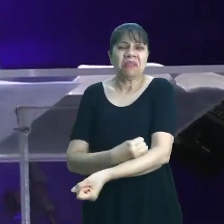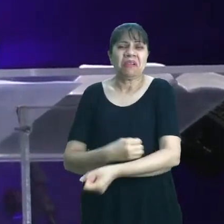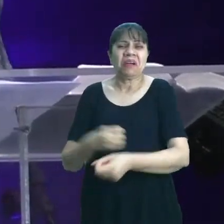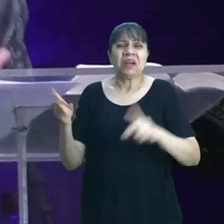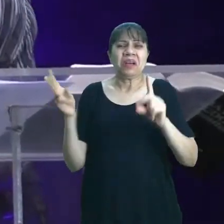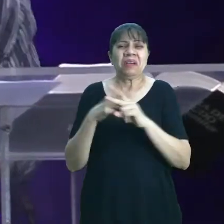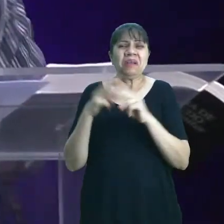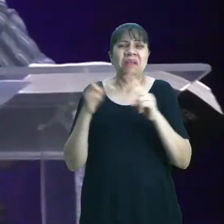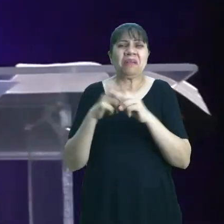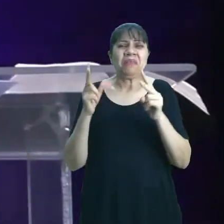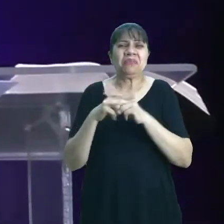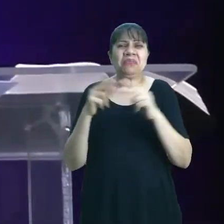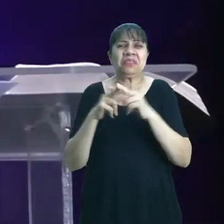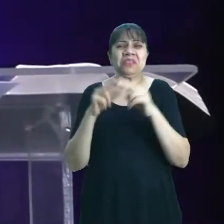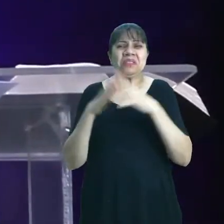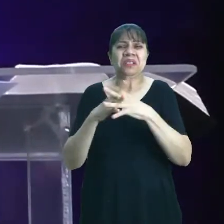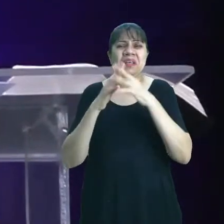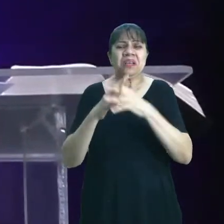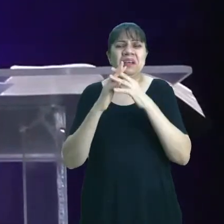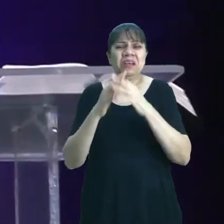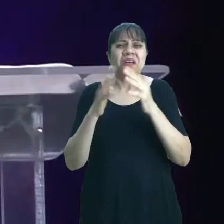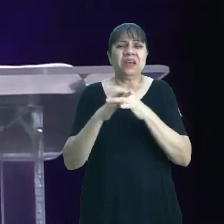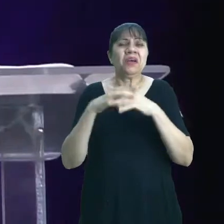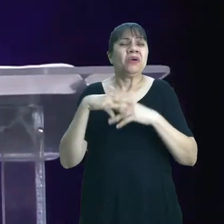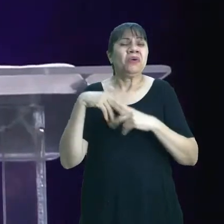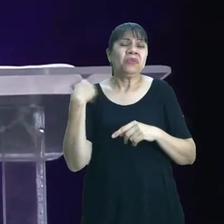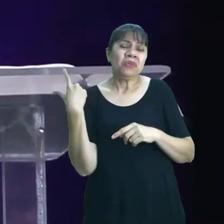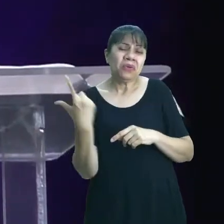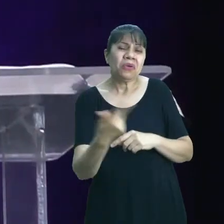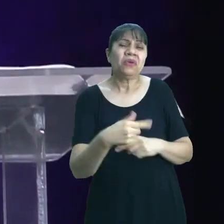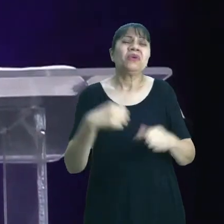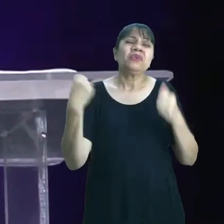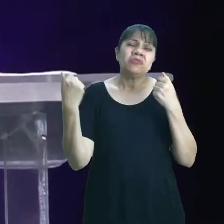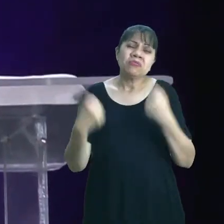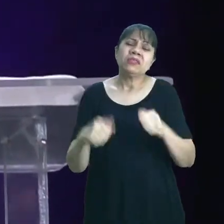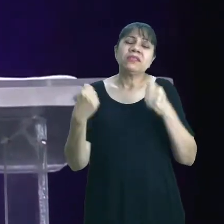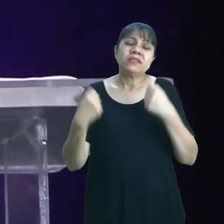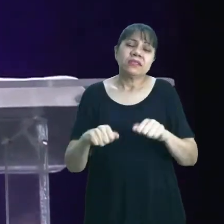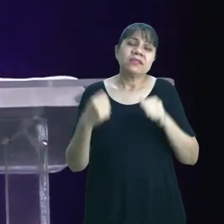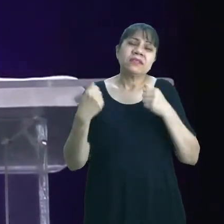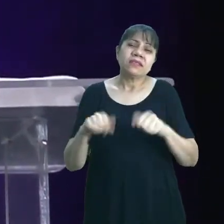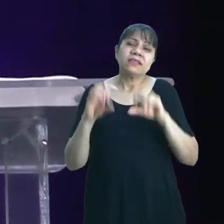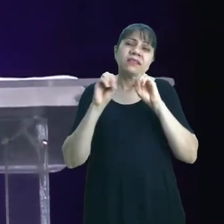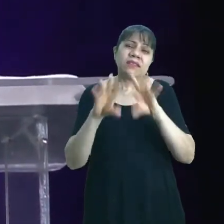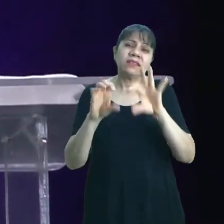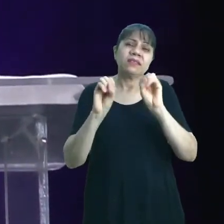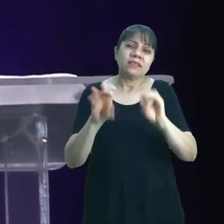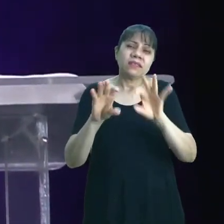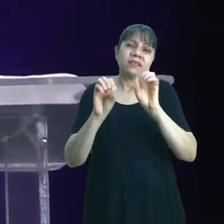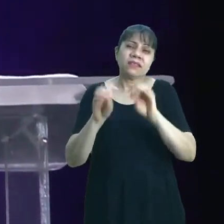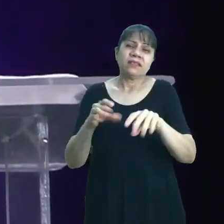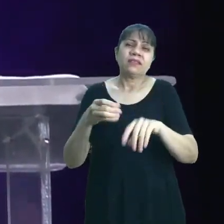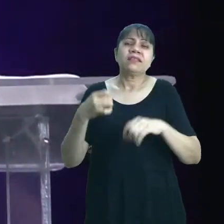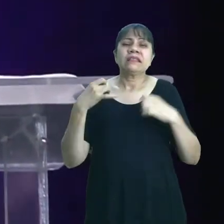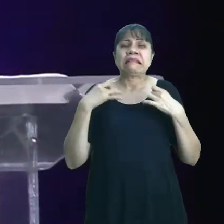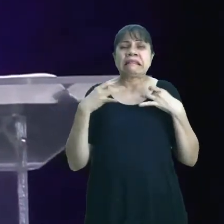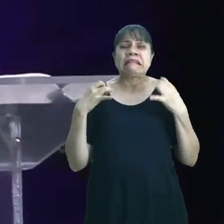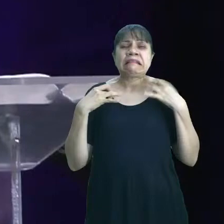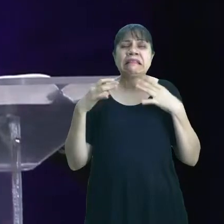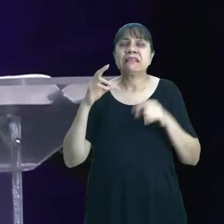Nós precisamos ensinar esse temor a Deus.